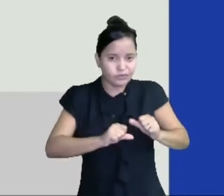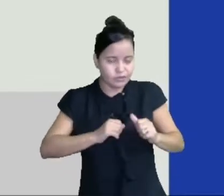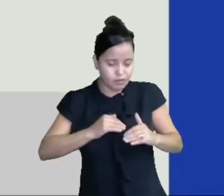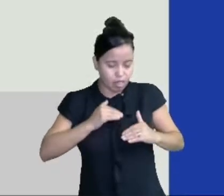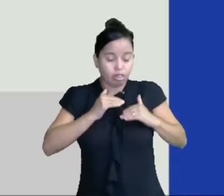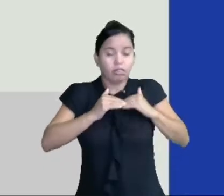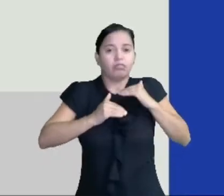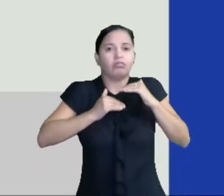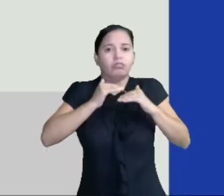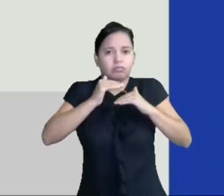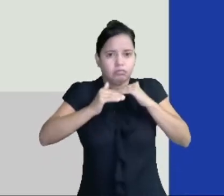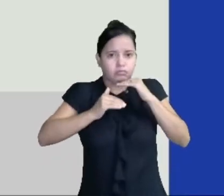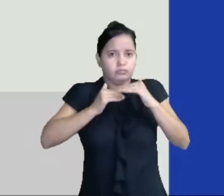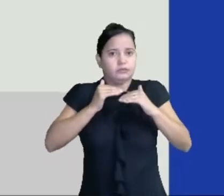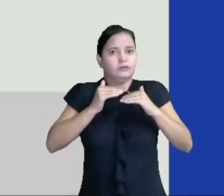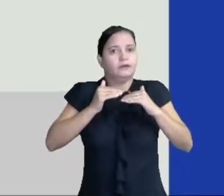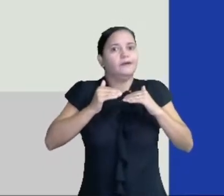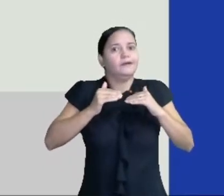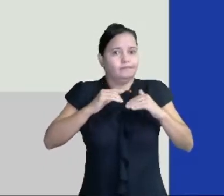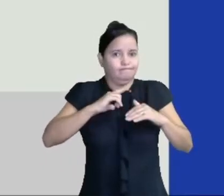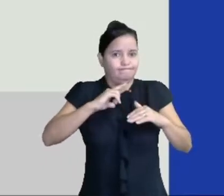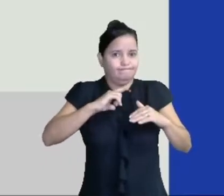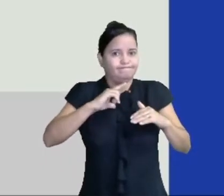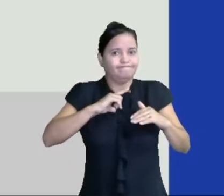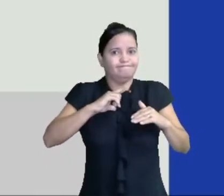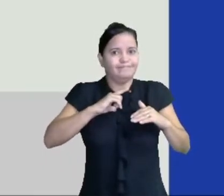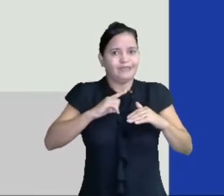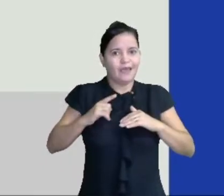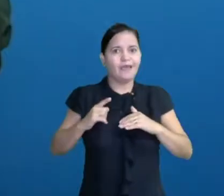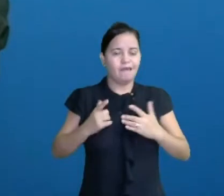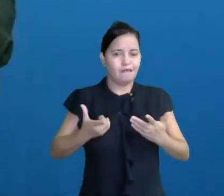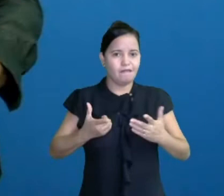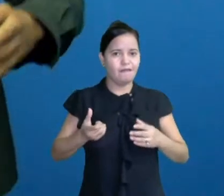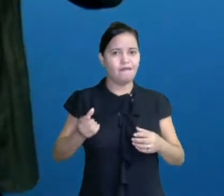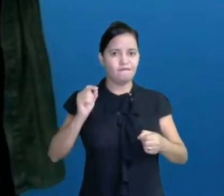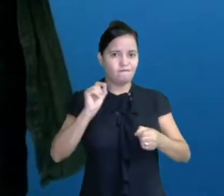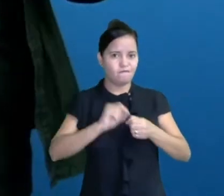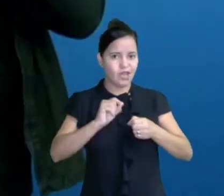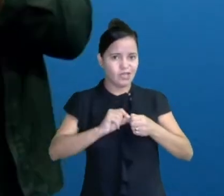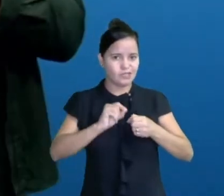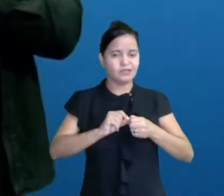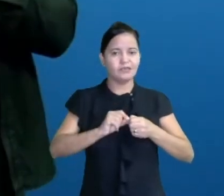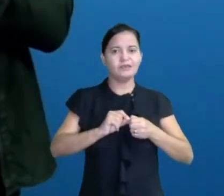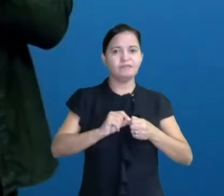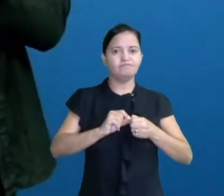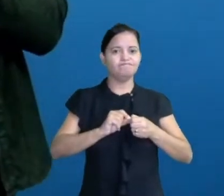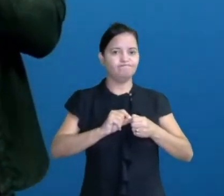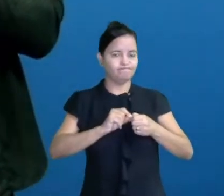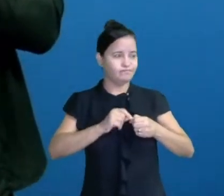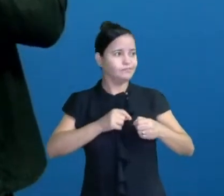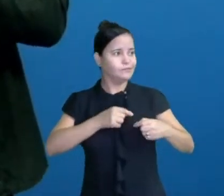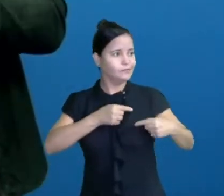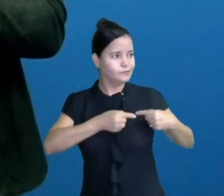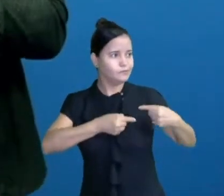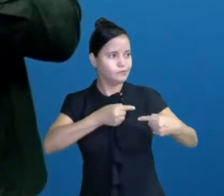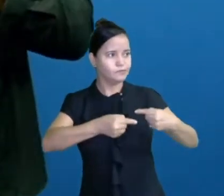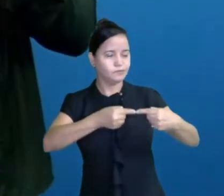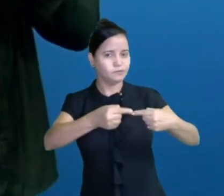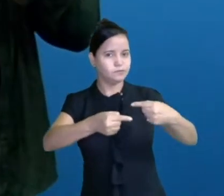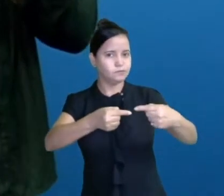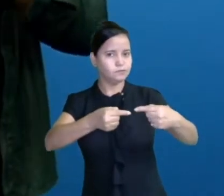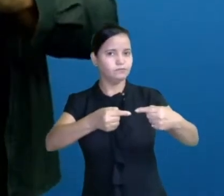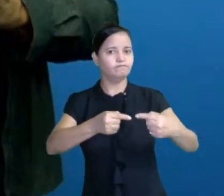da capacidade reprodutiva. Volta novamente para mim aqui, produção, para a gente deixar isso muito claro. Veja a